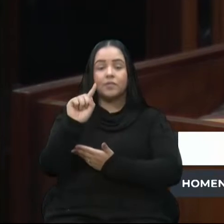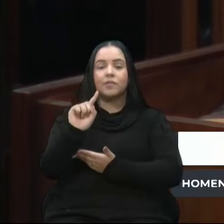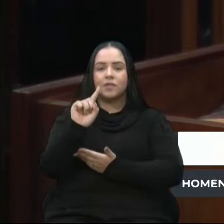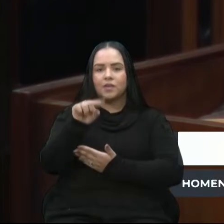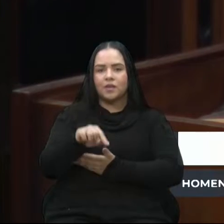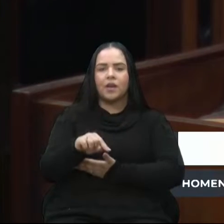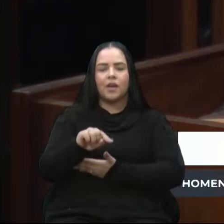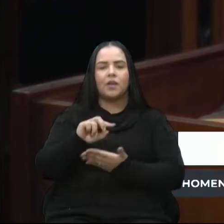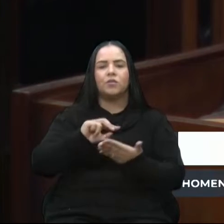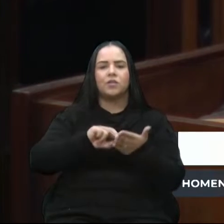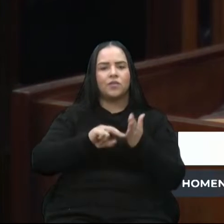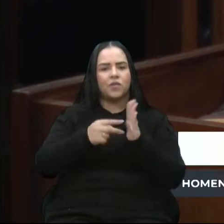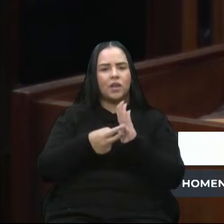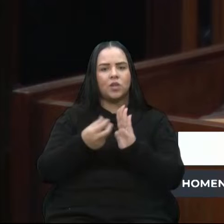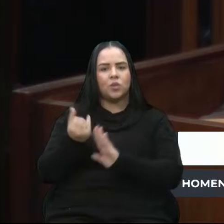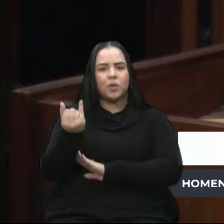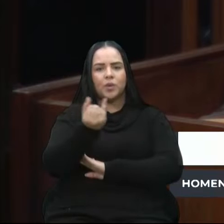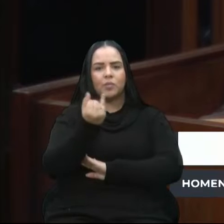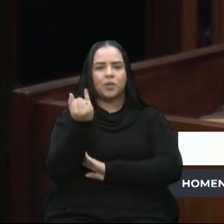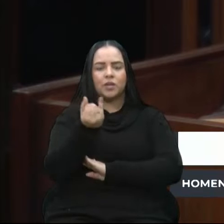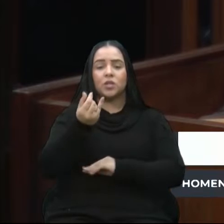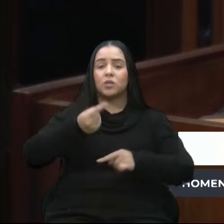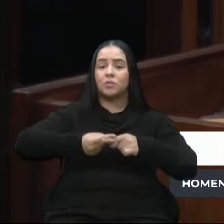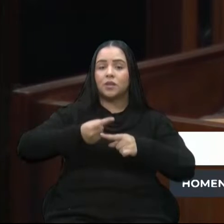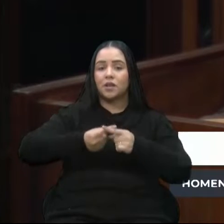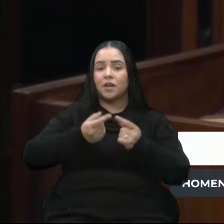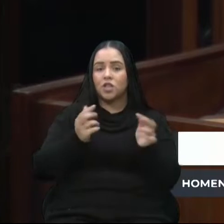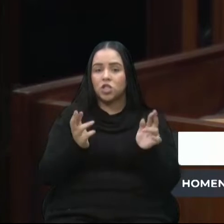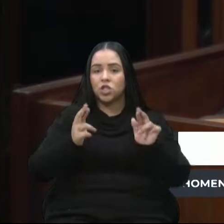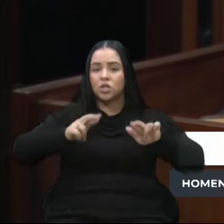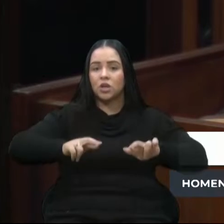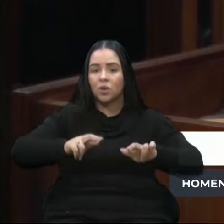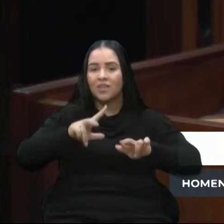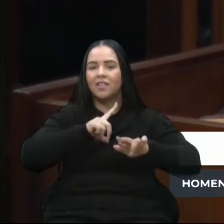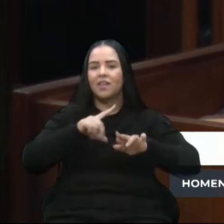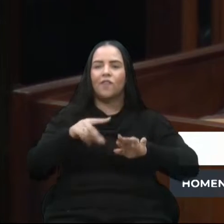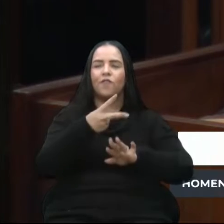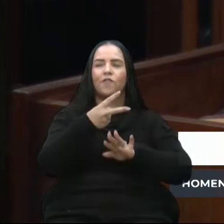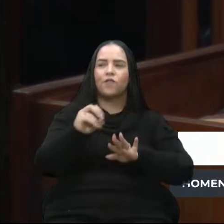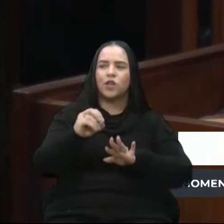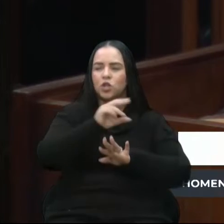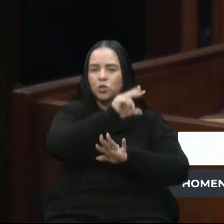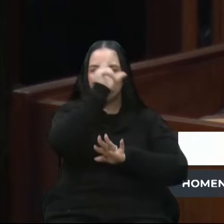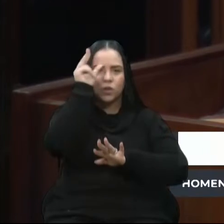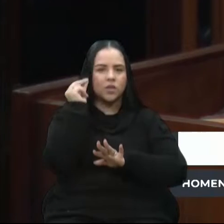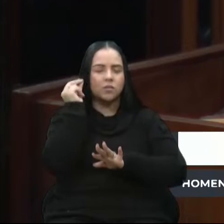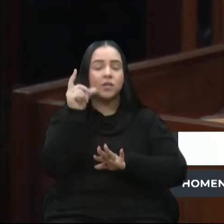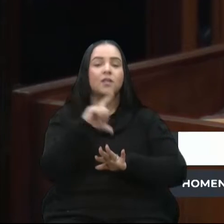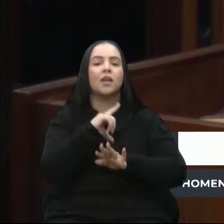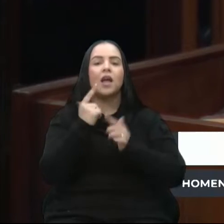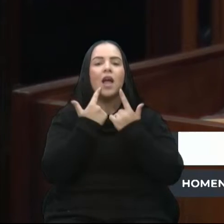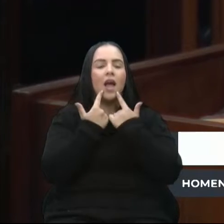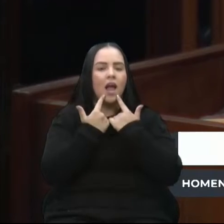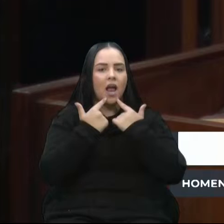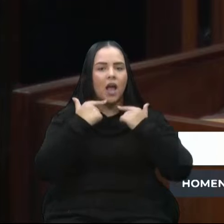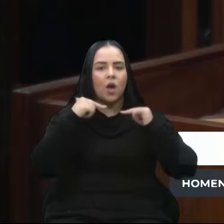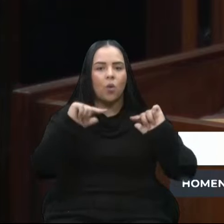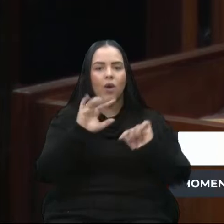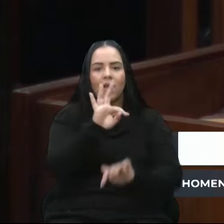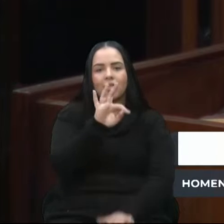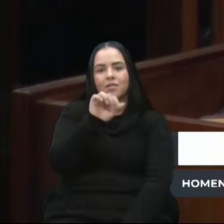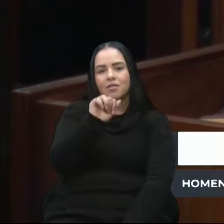Na nossa região, nós temos cerca de 20 municípios que têm a língua italiana como